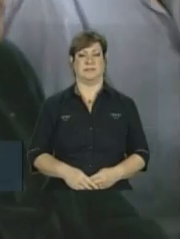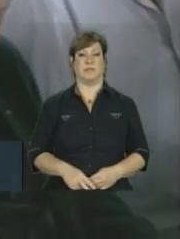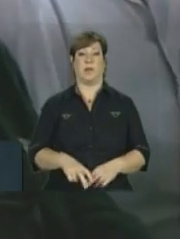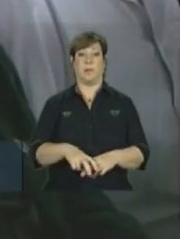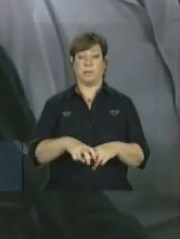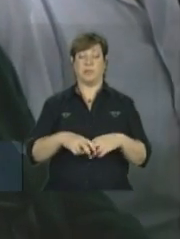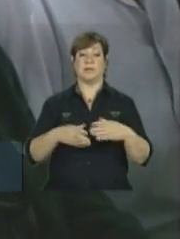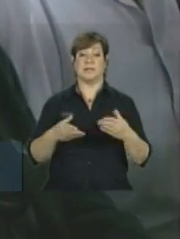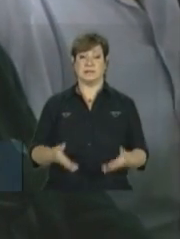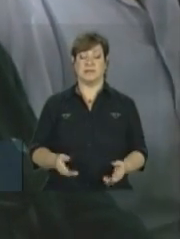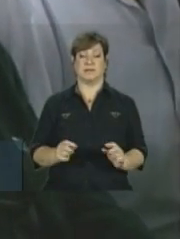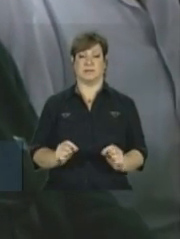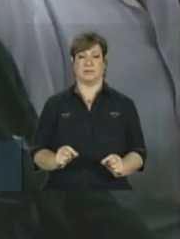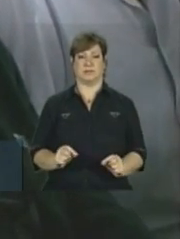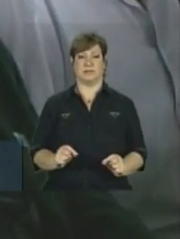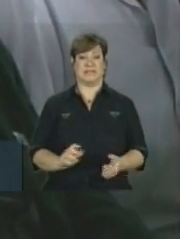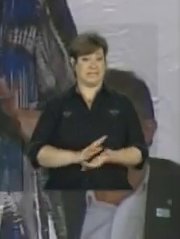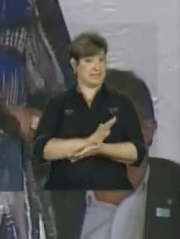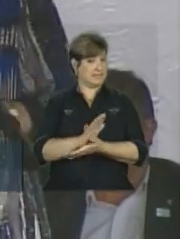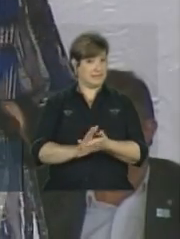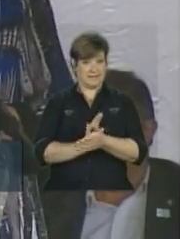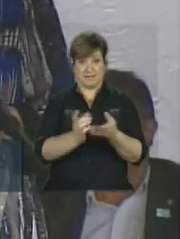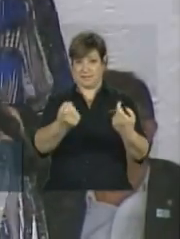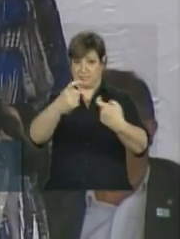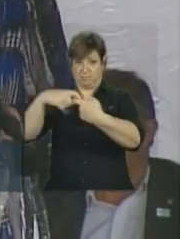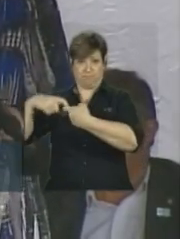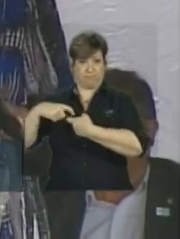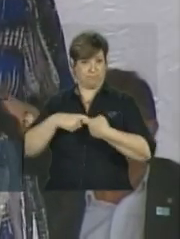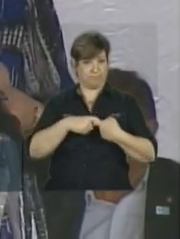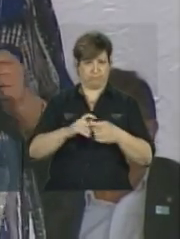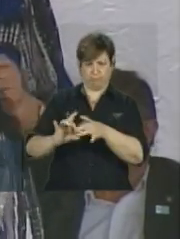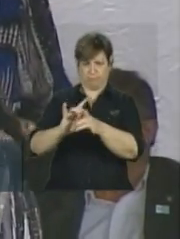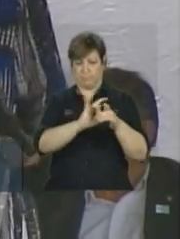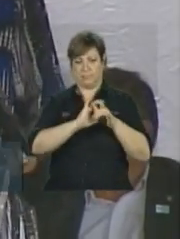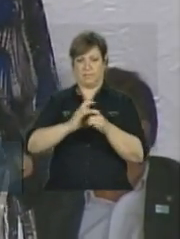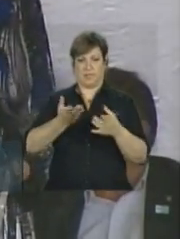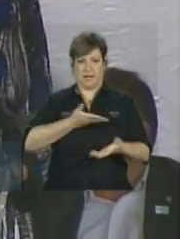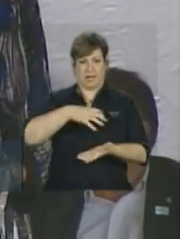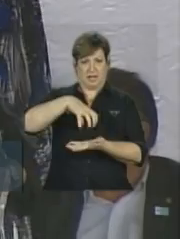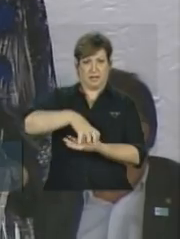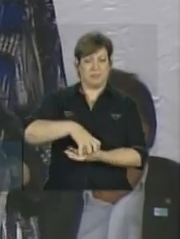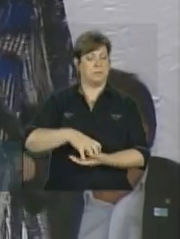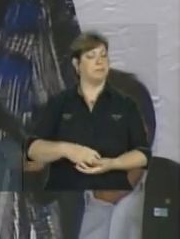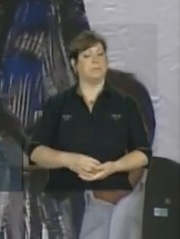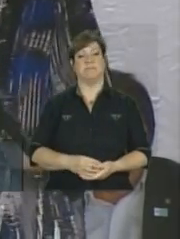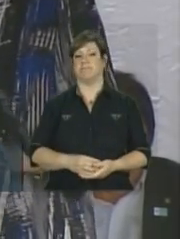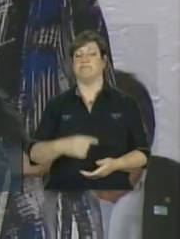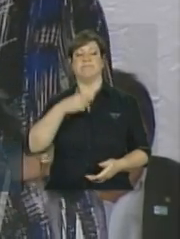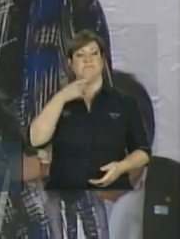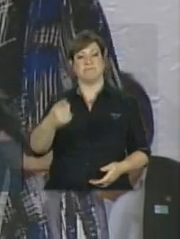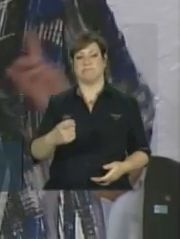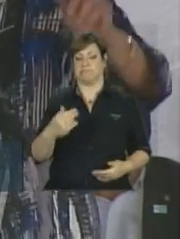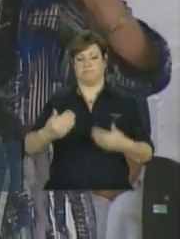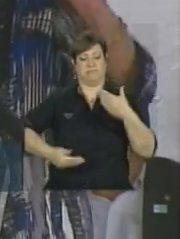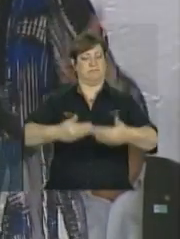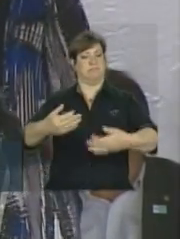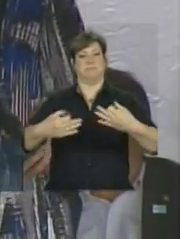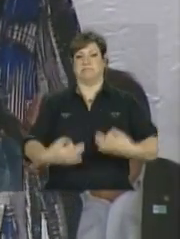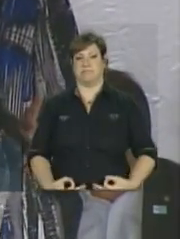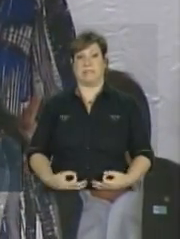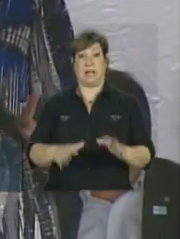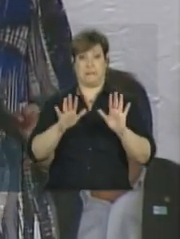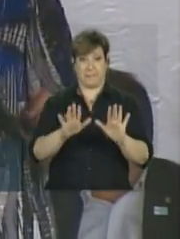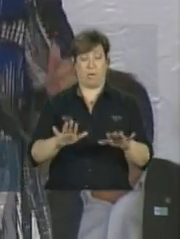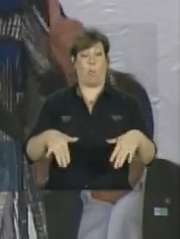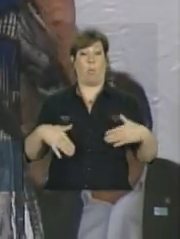Por isso, gente, sem equipe, sem parceria, a coisa não anda direito. Mas quando a